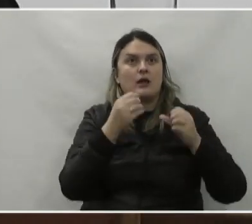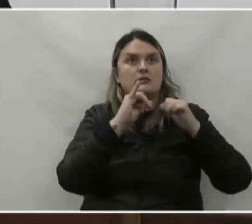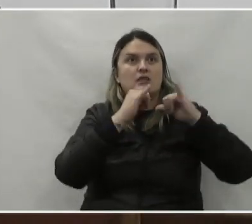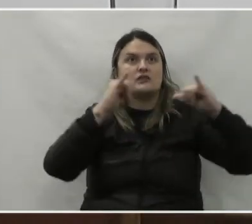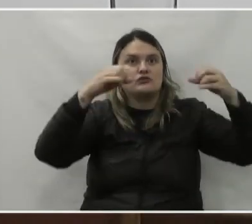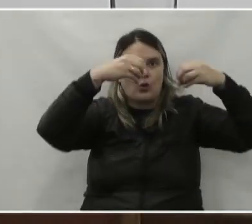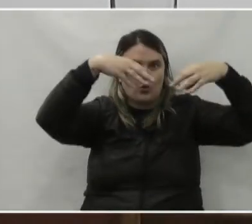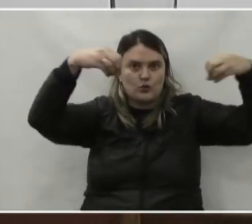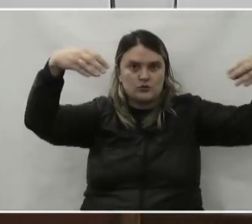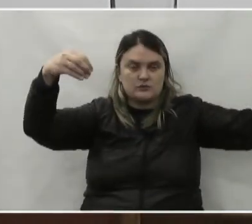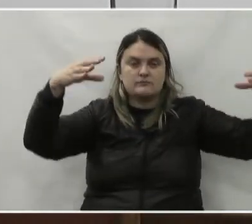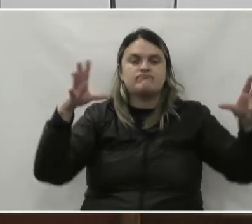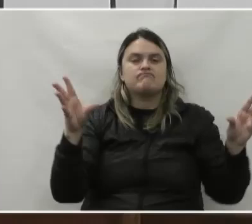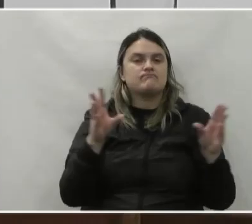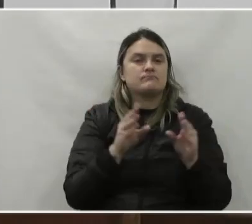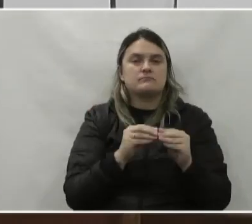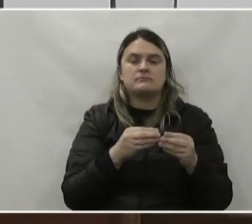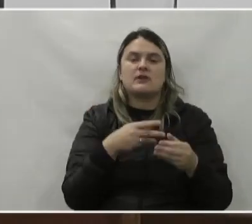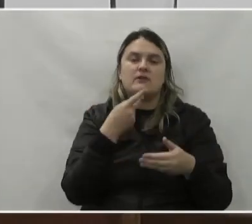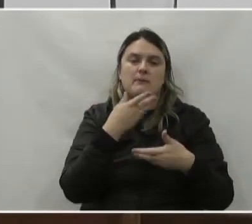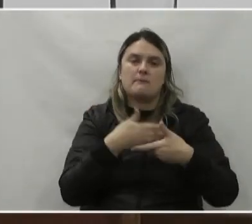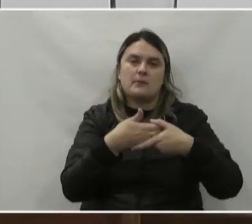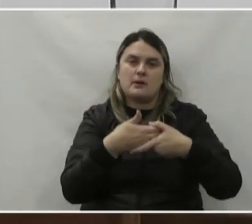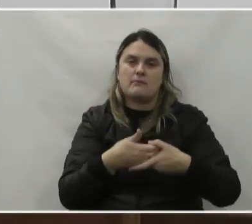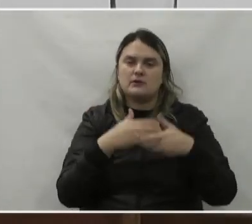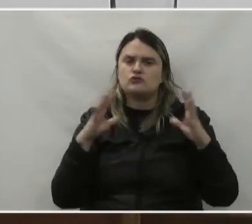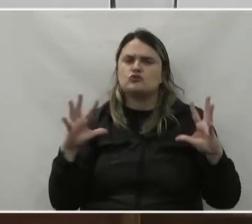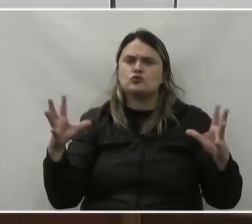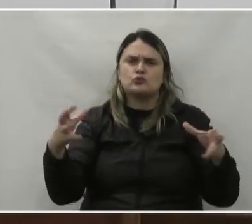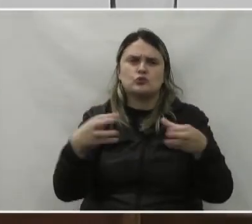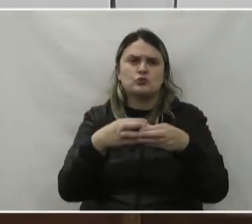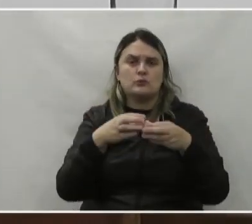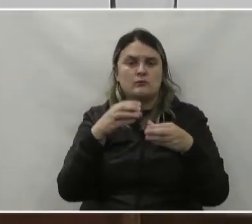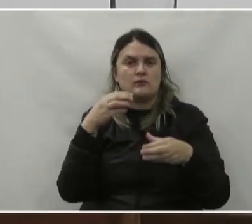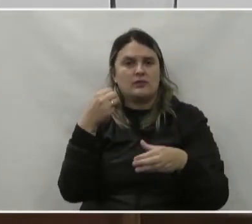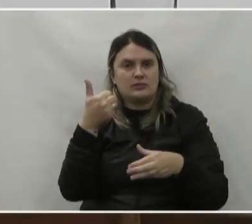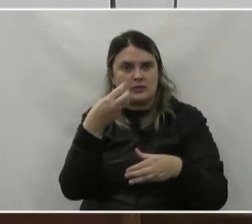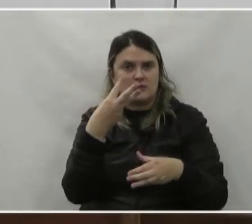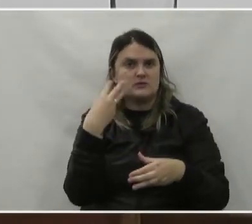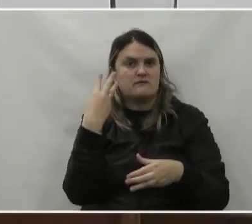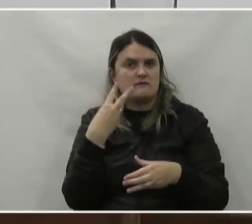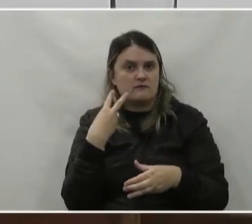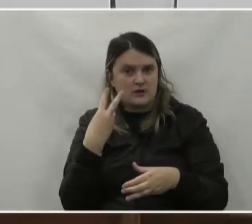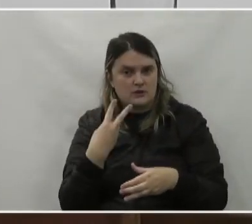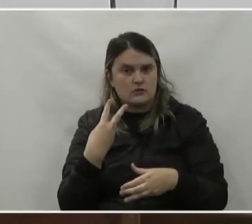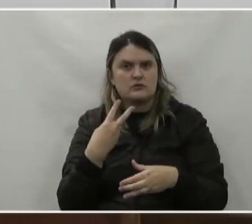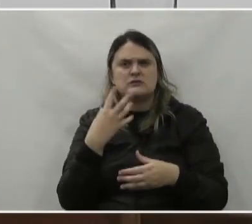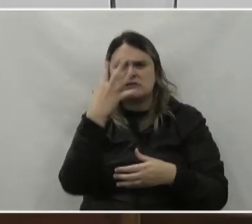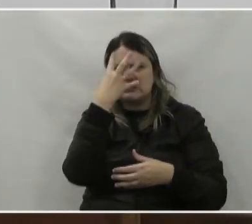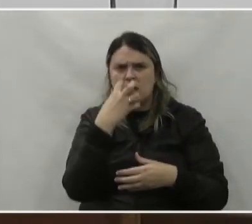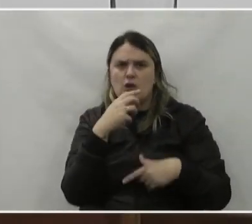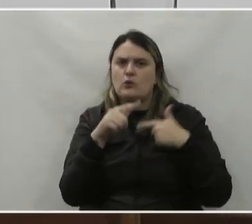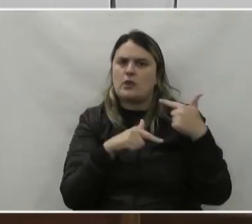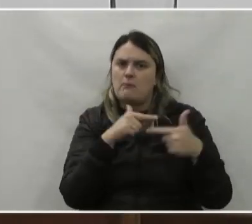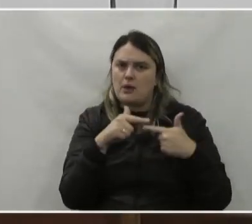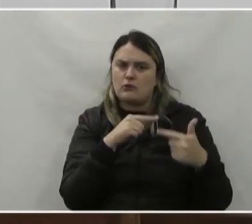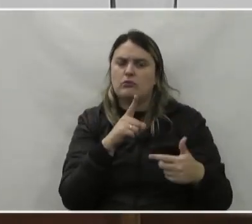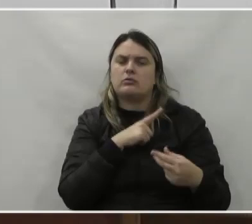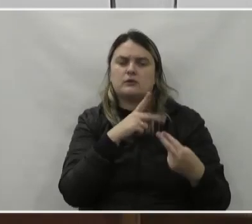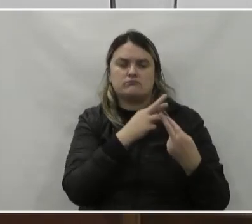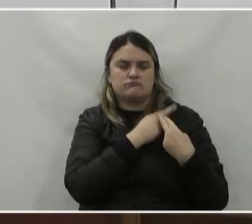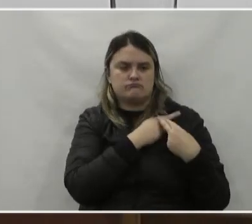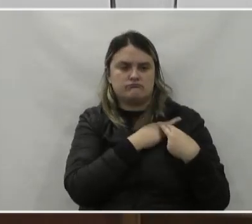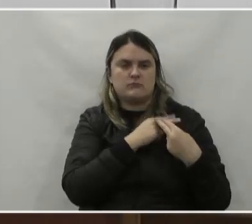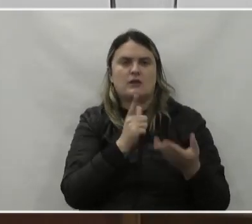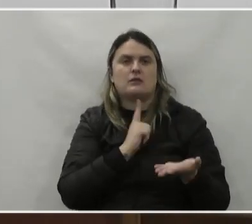Então, por fim, eu quero aqui parabenizar também a todos os vereadores pela seriedade, né, pela responsabilidade,